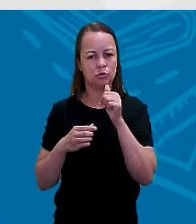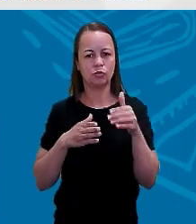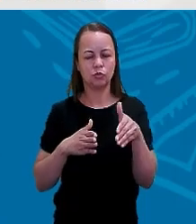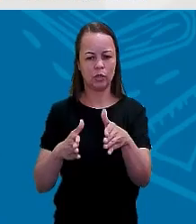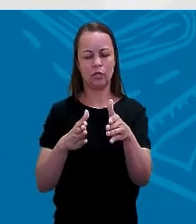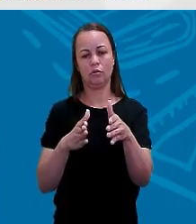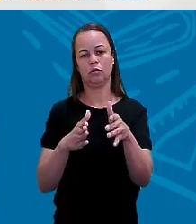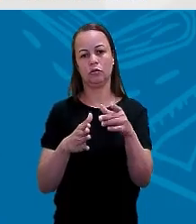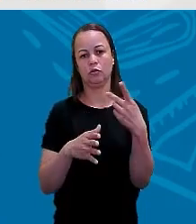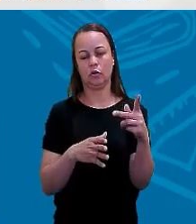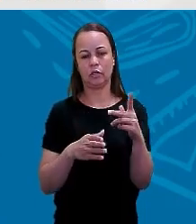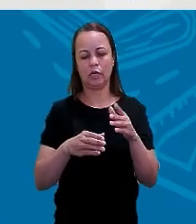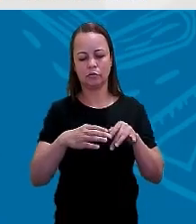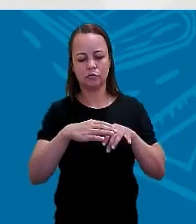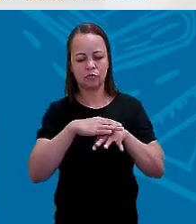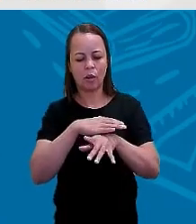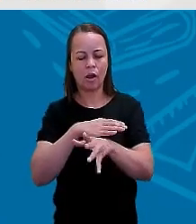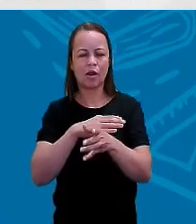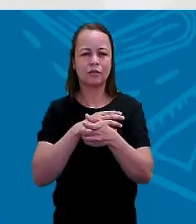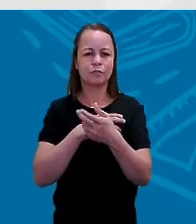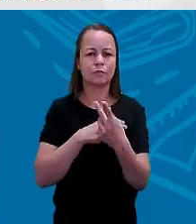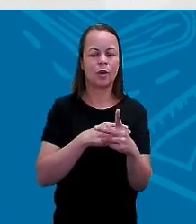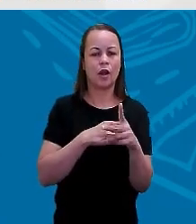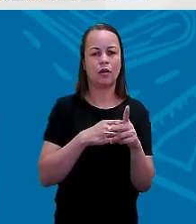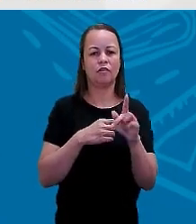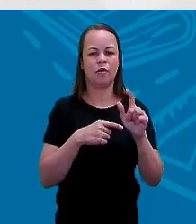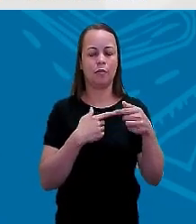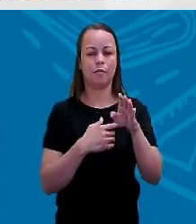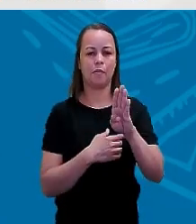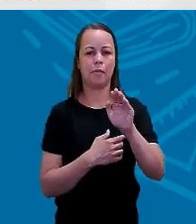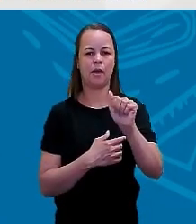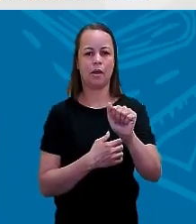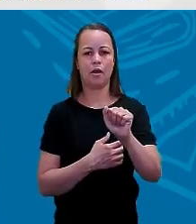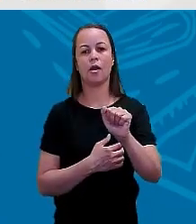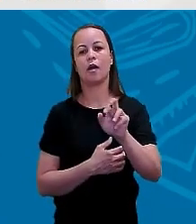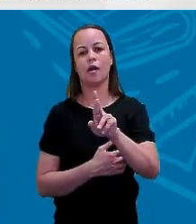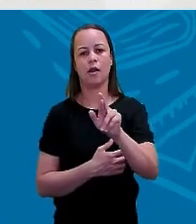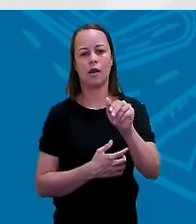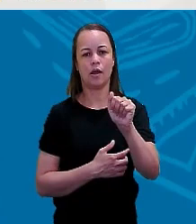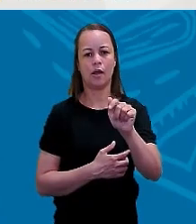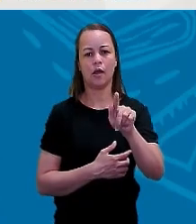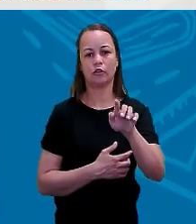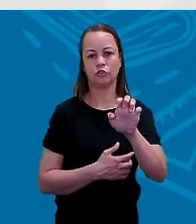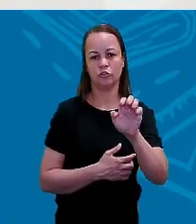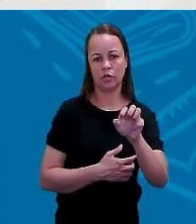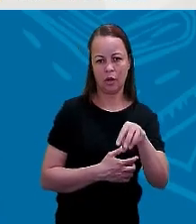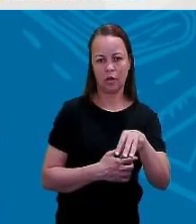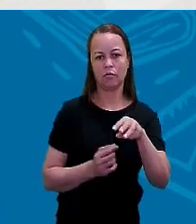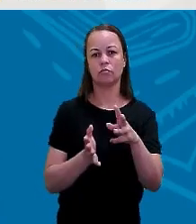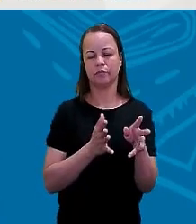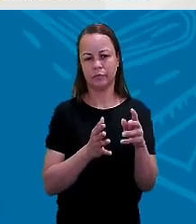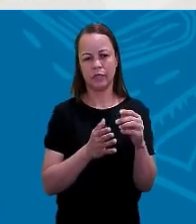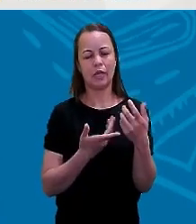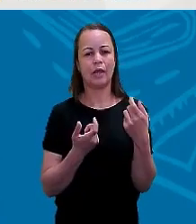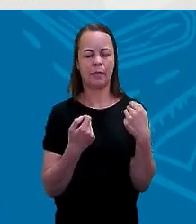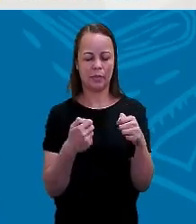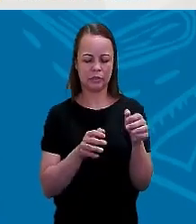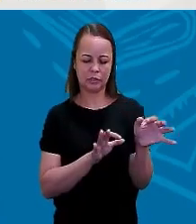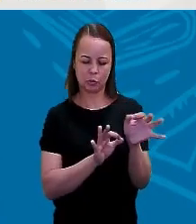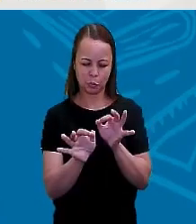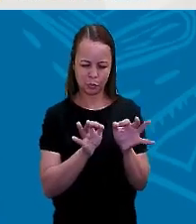para a barragem, e da barragem aquela água ela vai ser, então, ter que ser tratada, passar por todo um processo